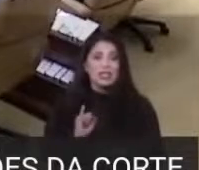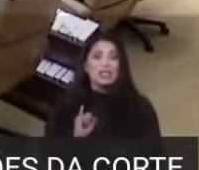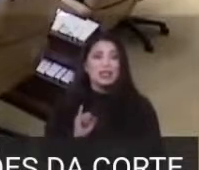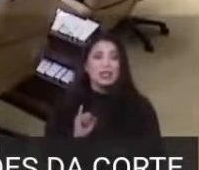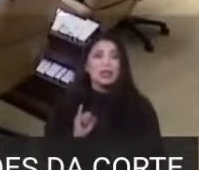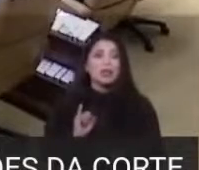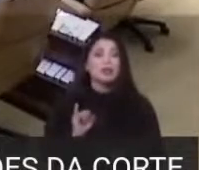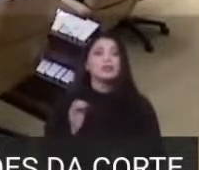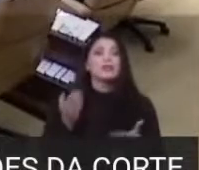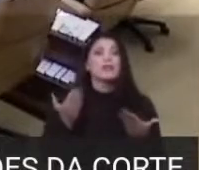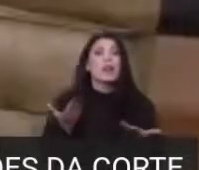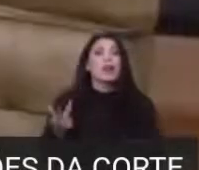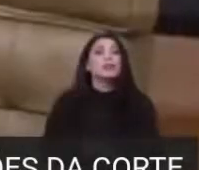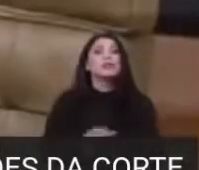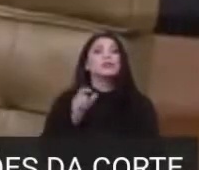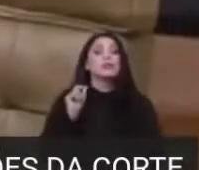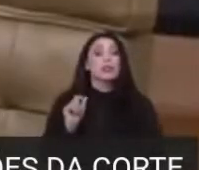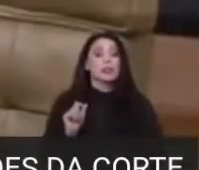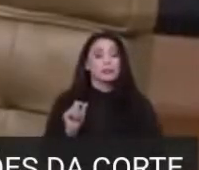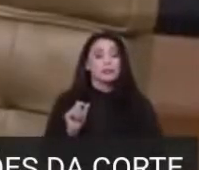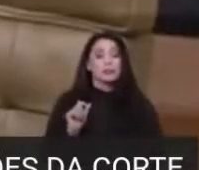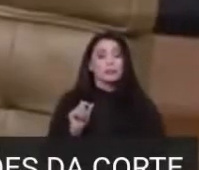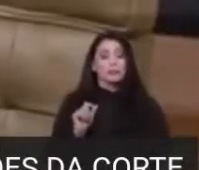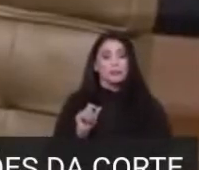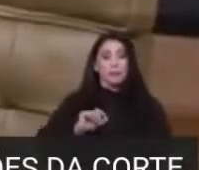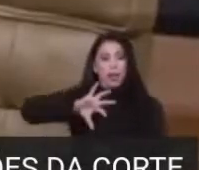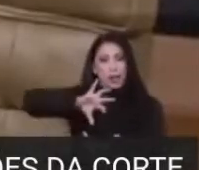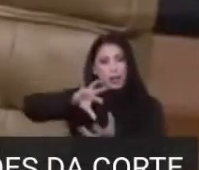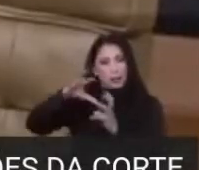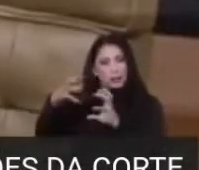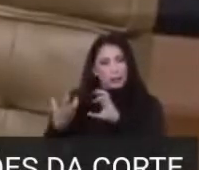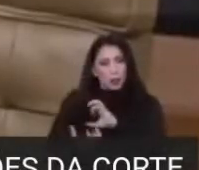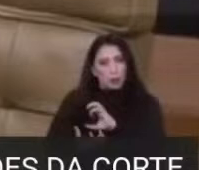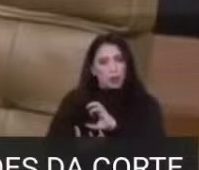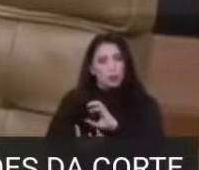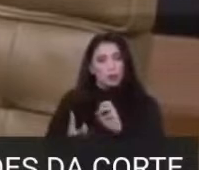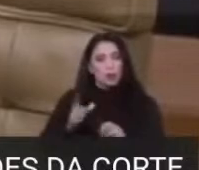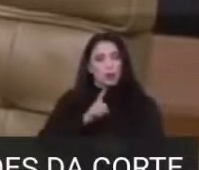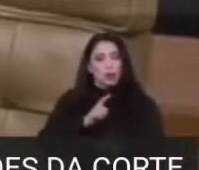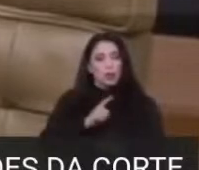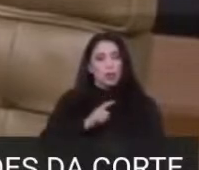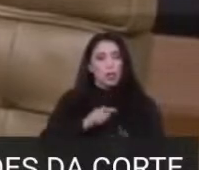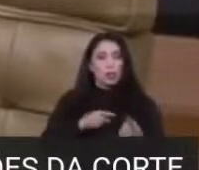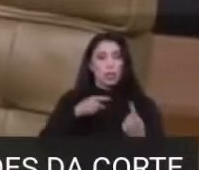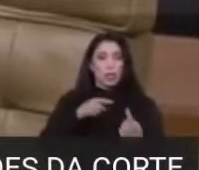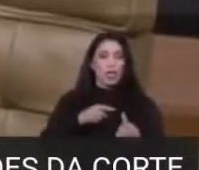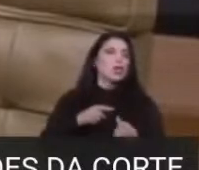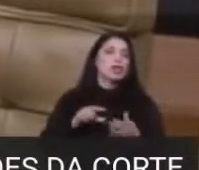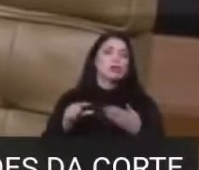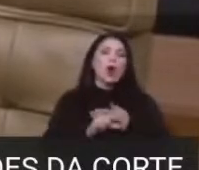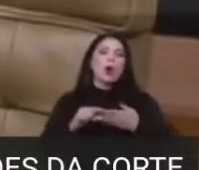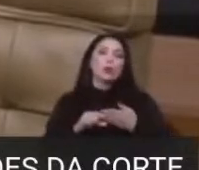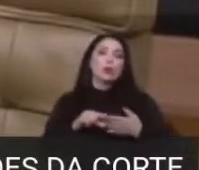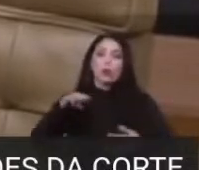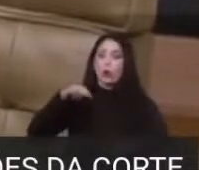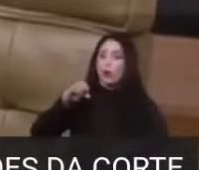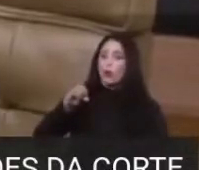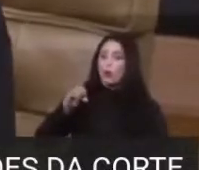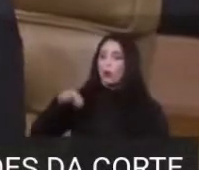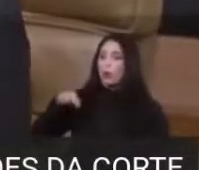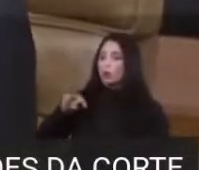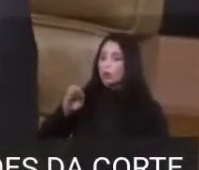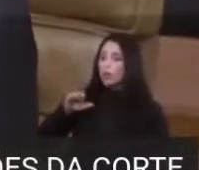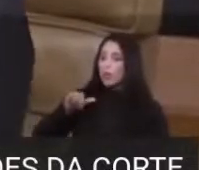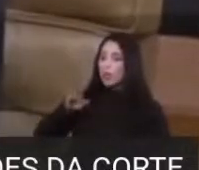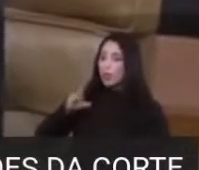acaba como aquele reformador da natureza, a figura do Monteiro Lobato.